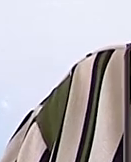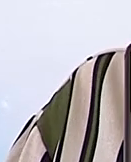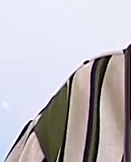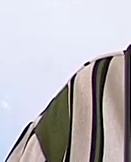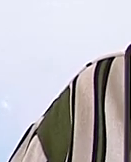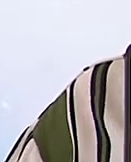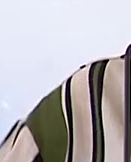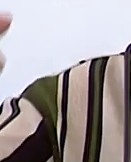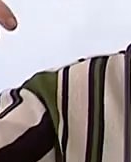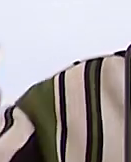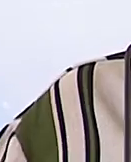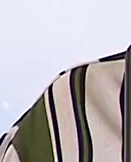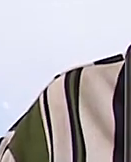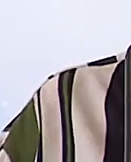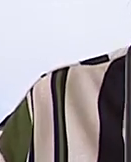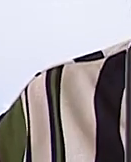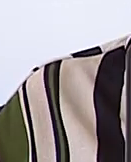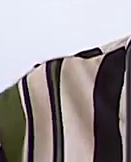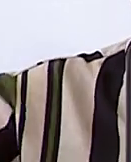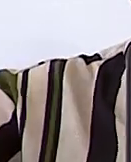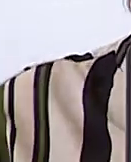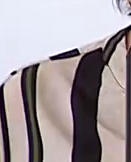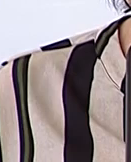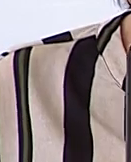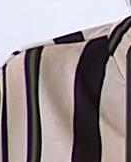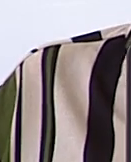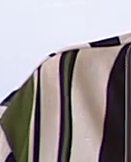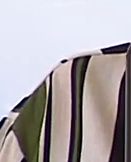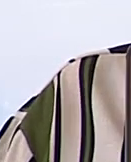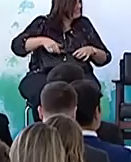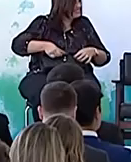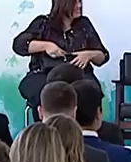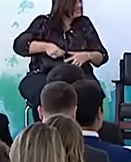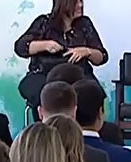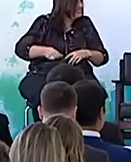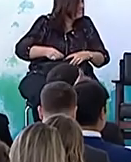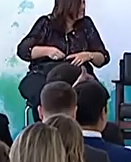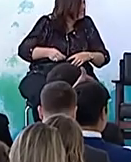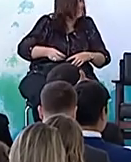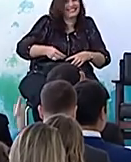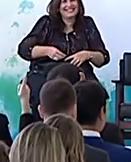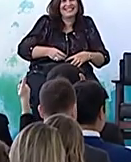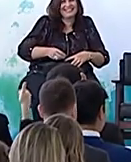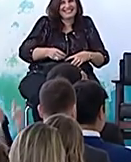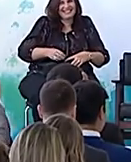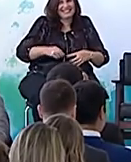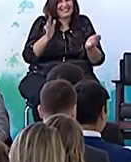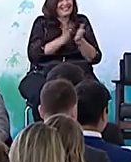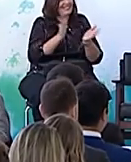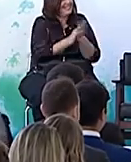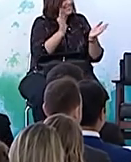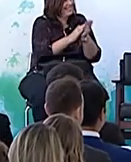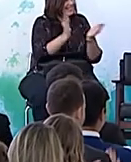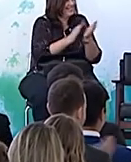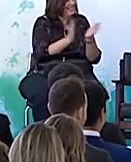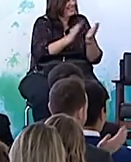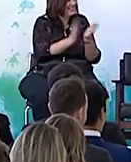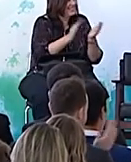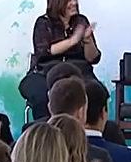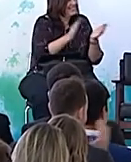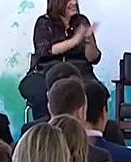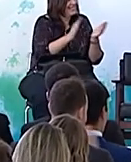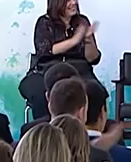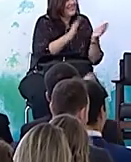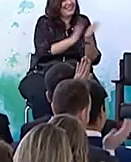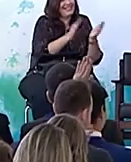os jovens? Eu disse: estão todos de terno e gravata, porque essa turma quer trabalhar, essa turma quer mudar o